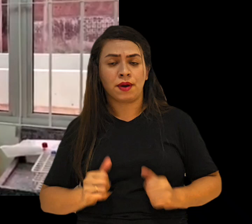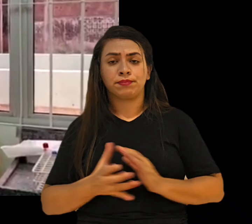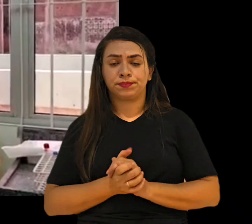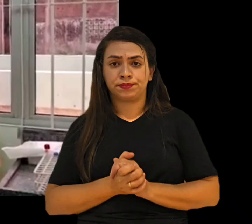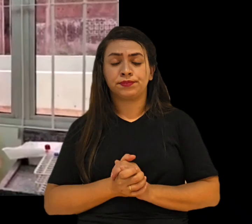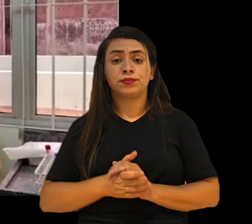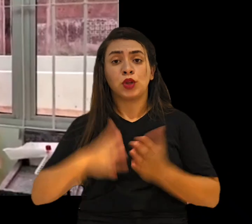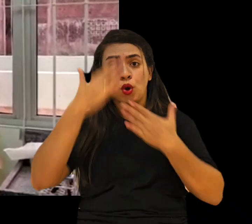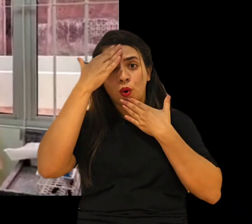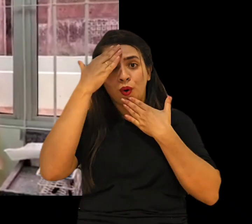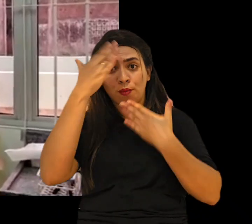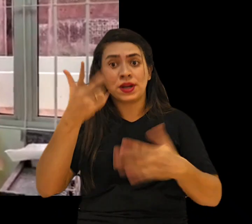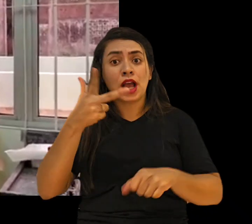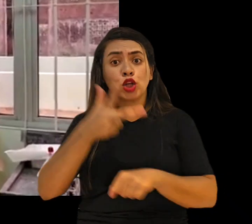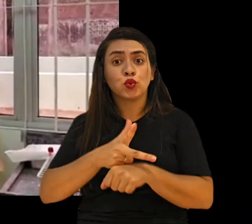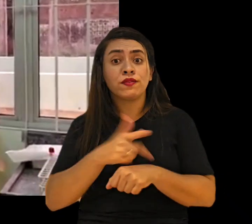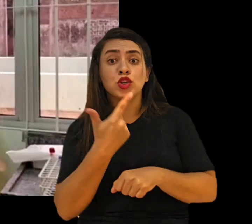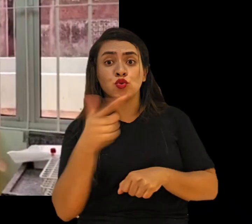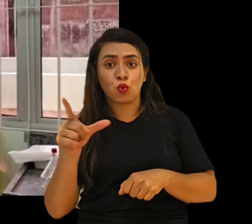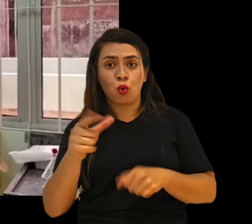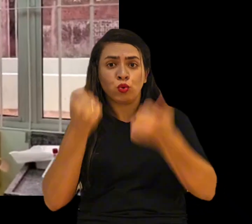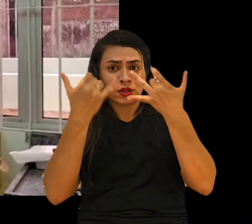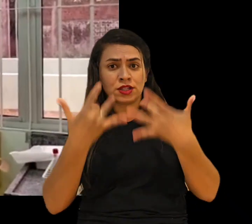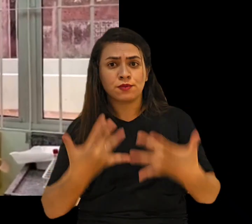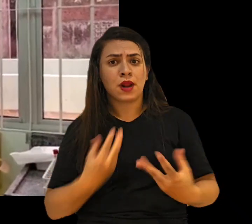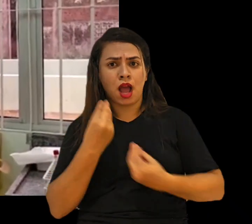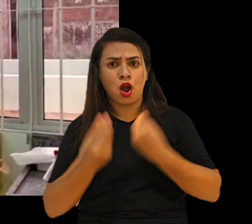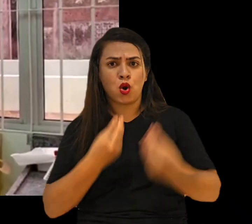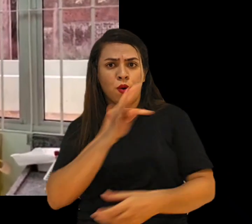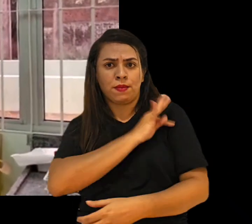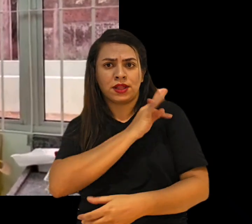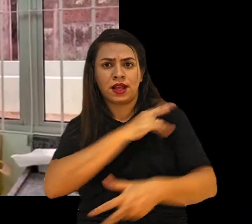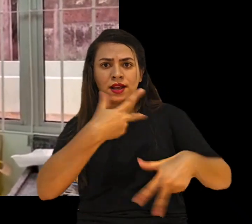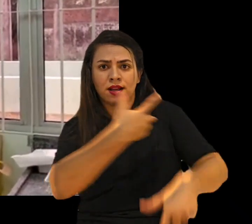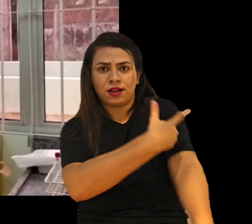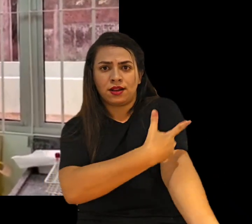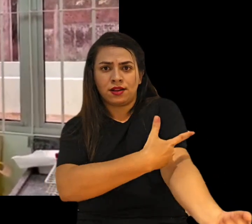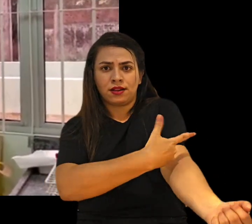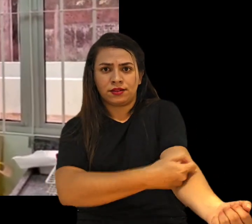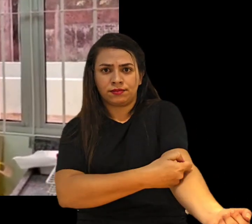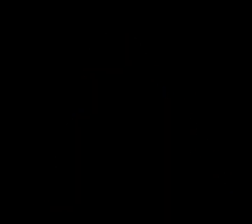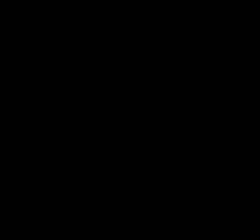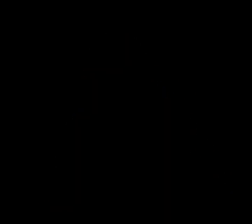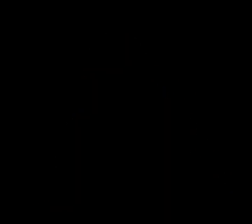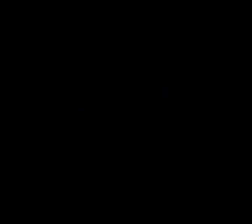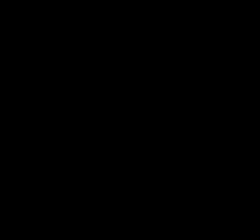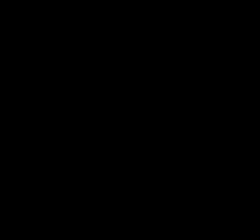Obrigado, e agora depois a gente vai para outra parte que é a coleta por seringa e agulha.